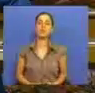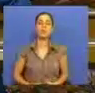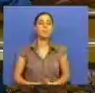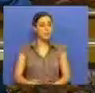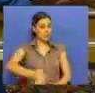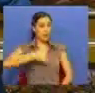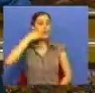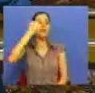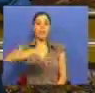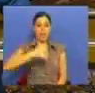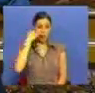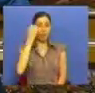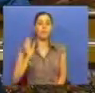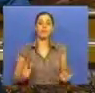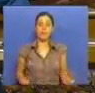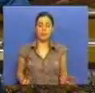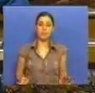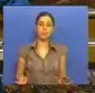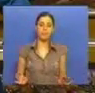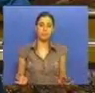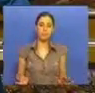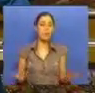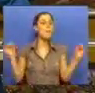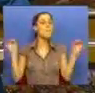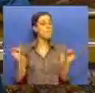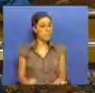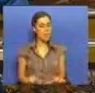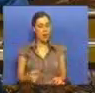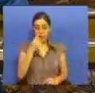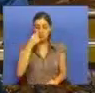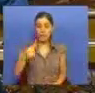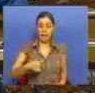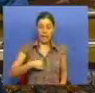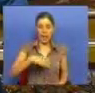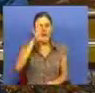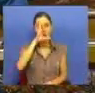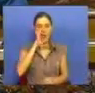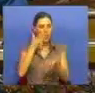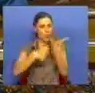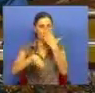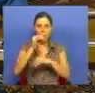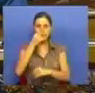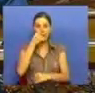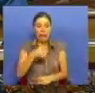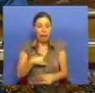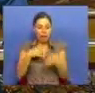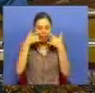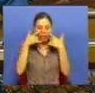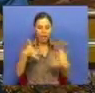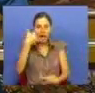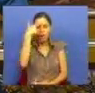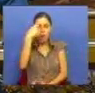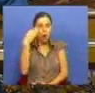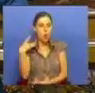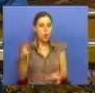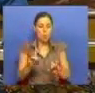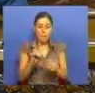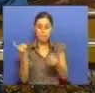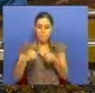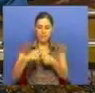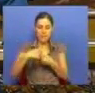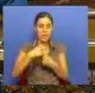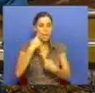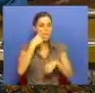É grave que assim seja. Pior que errar é o Governo não aprender com os seus erros, não compreender que estas